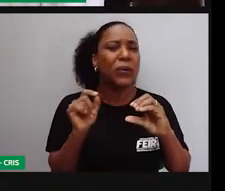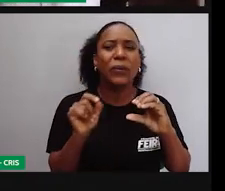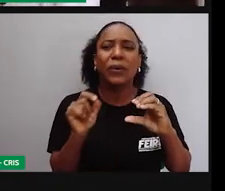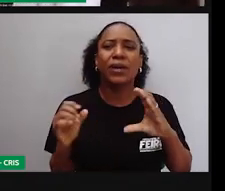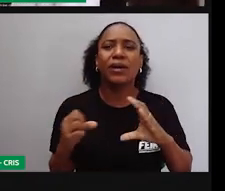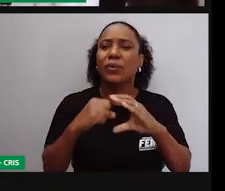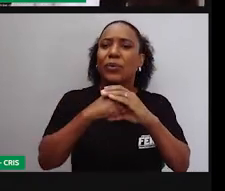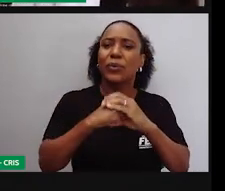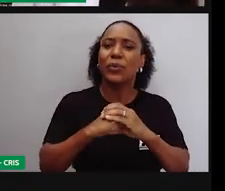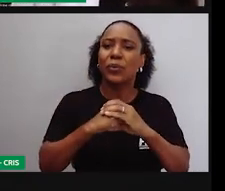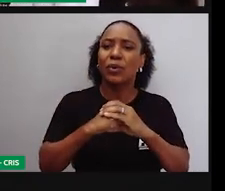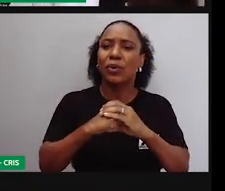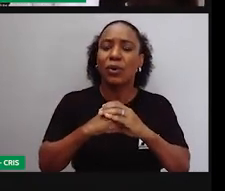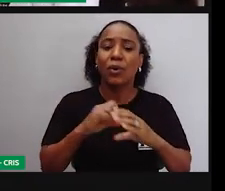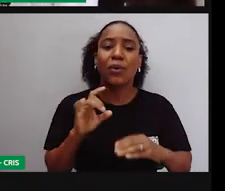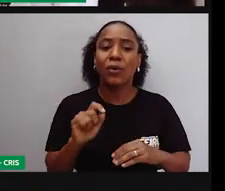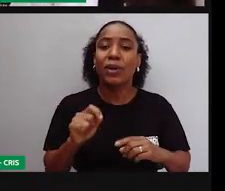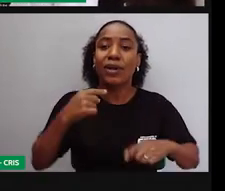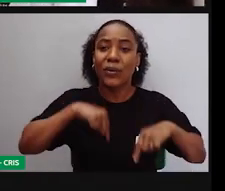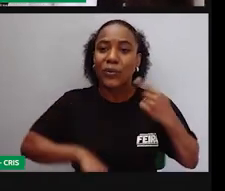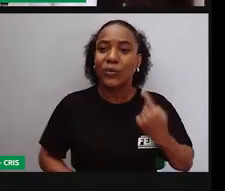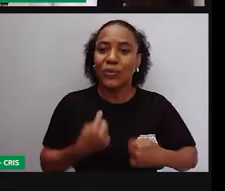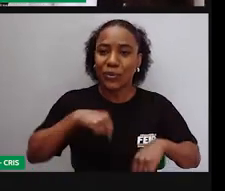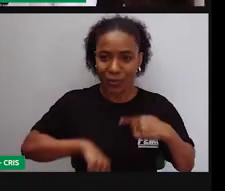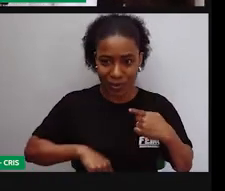introdução ao conteúdo que vai ser trabalhado depois, certo?